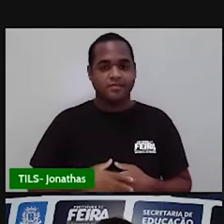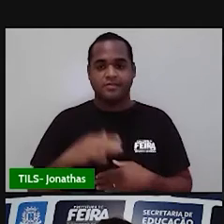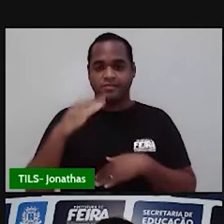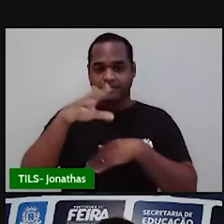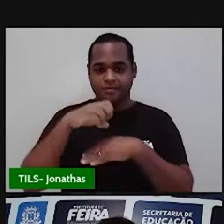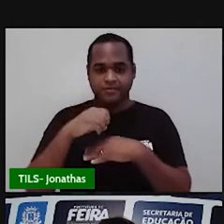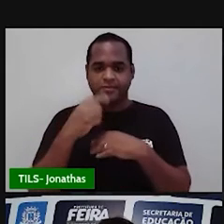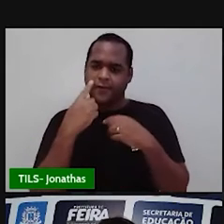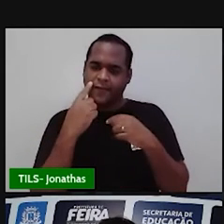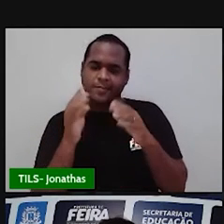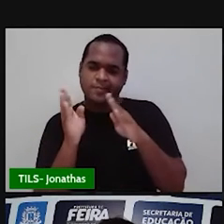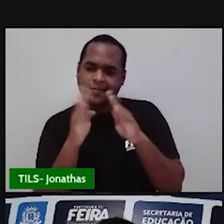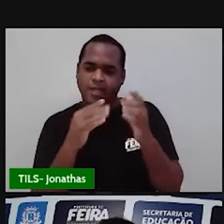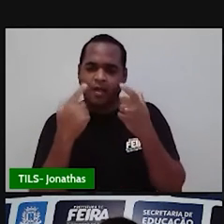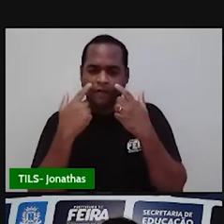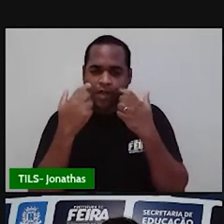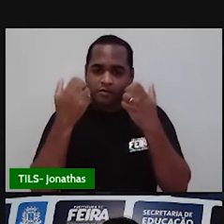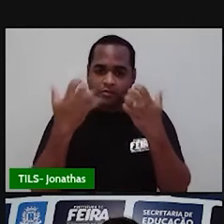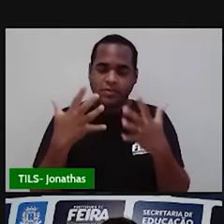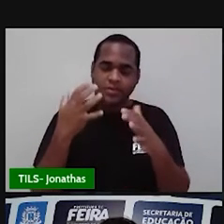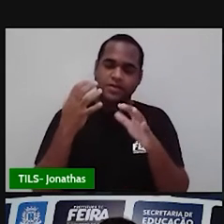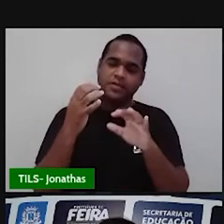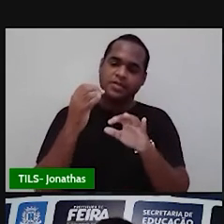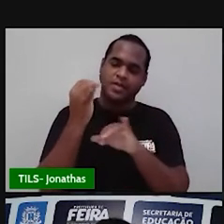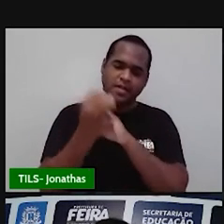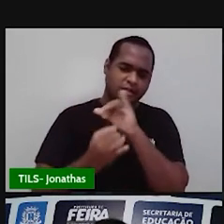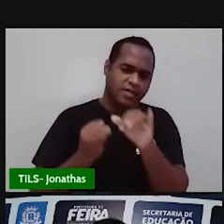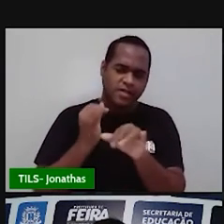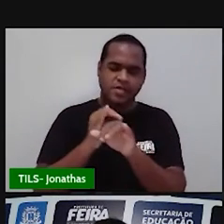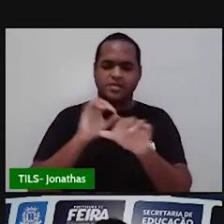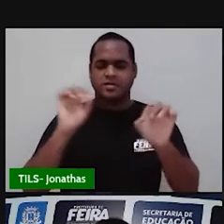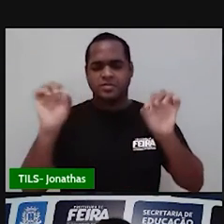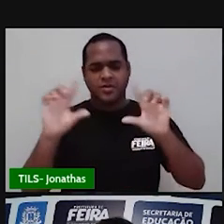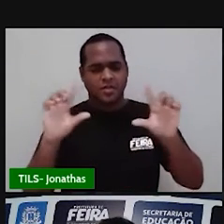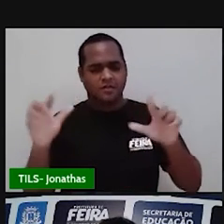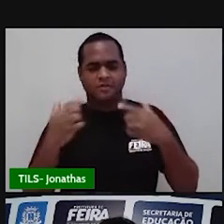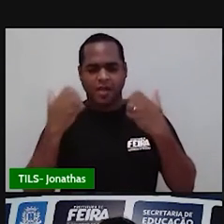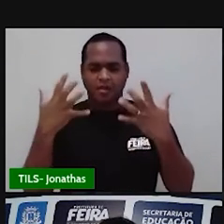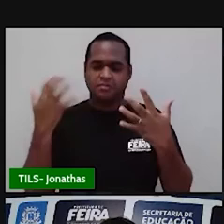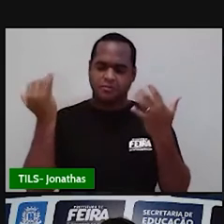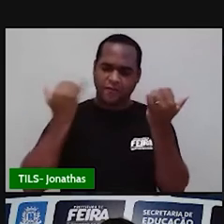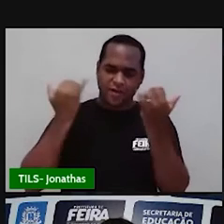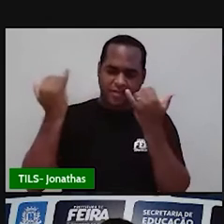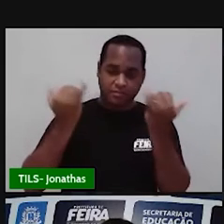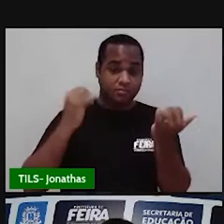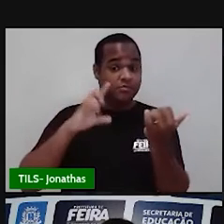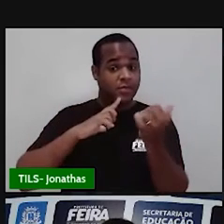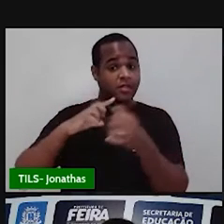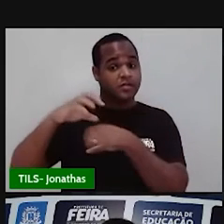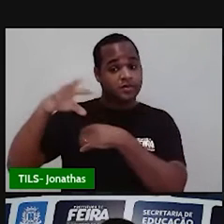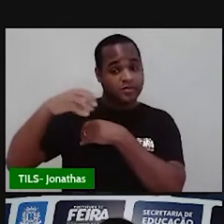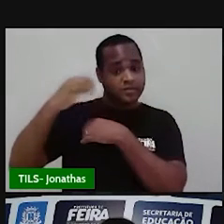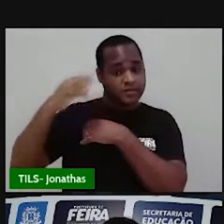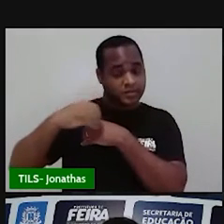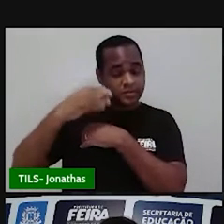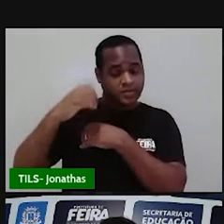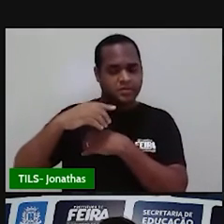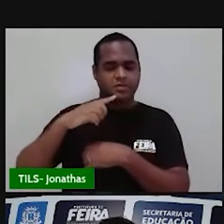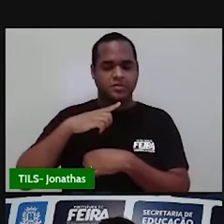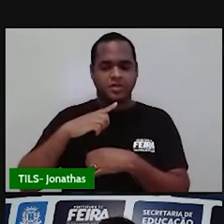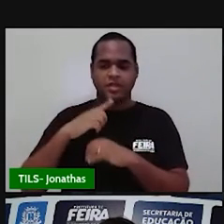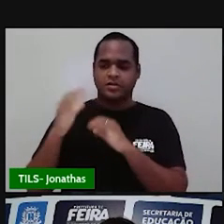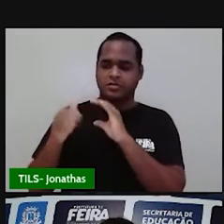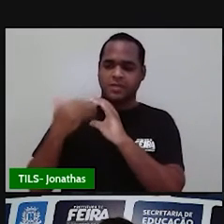gente lê, é o que a gente vê na TV, é o que a gente vê na internet, as informações que chegam até nós, né,